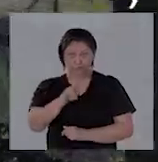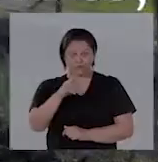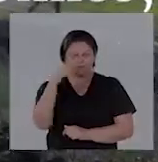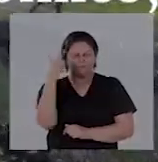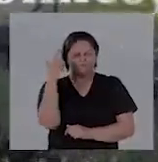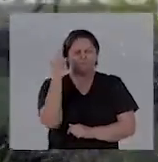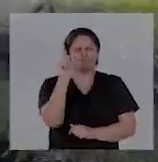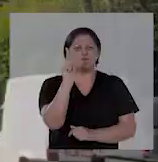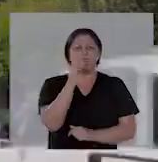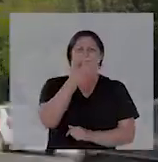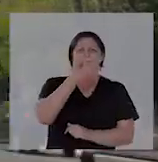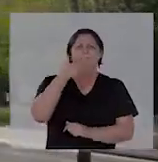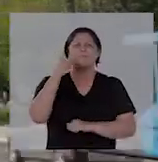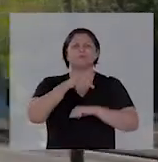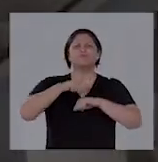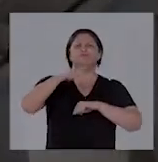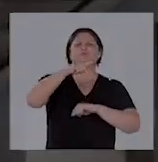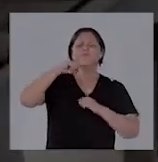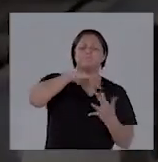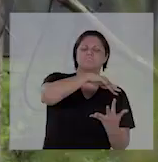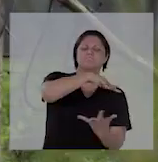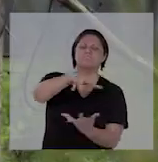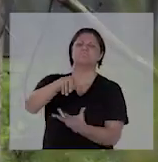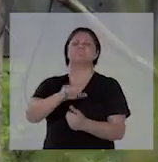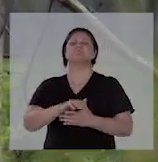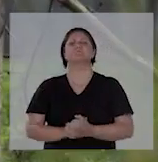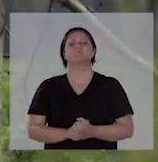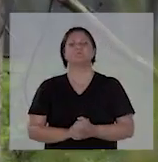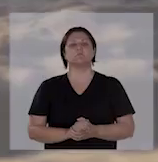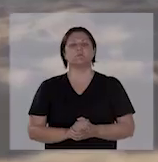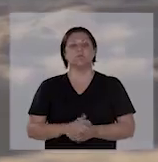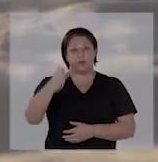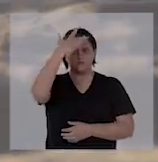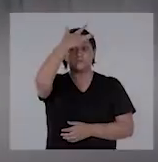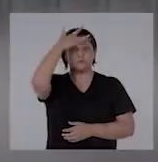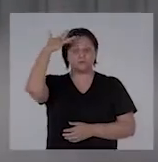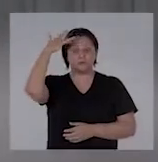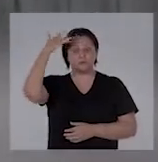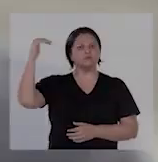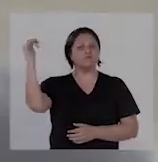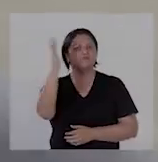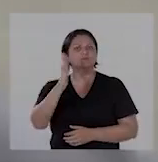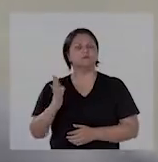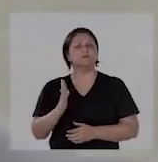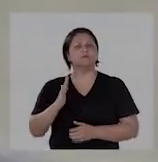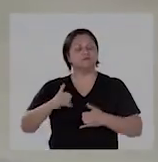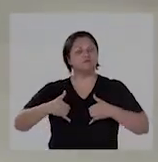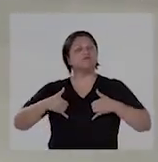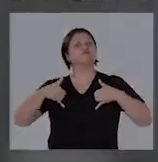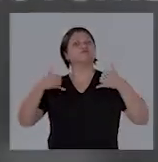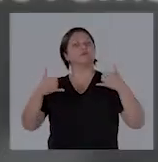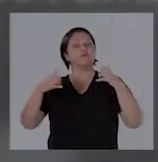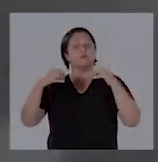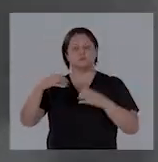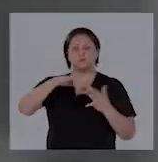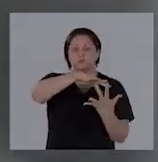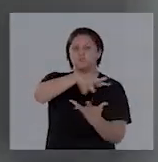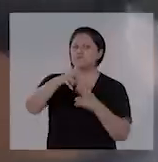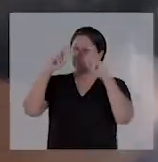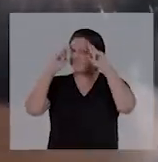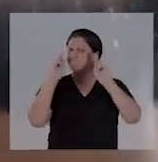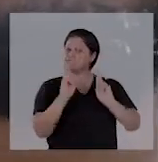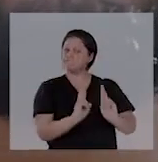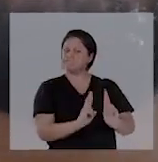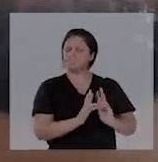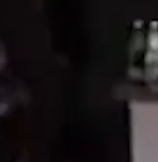o país mais otimista do mundo o brasileiro passou a andar de cabeça erguida e conquistamos o respeito